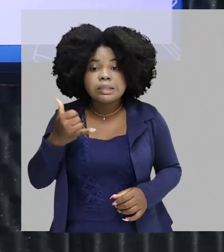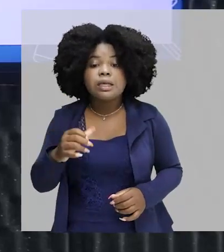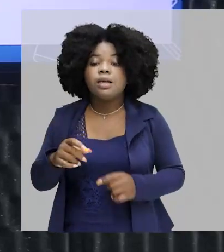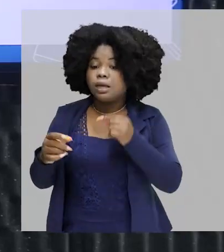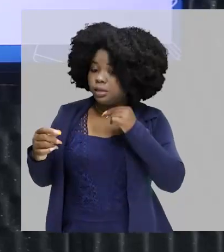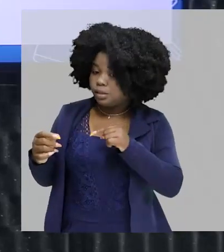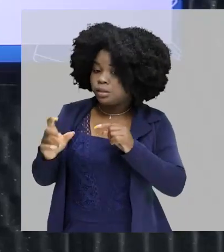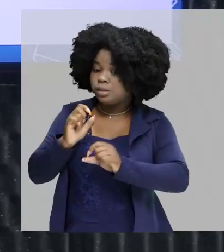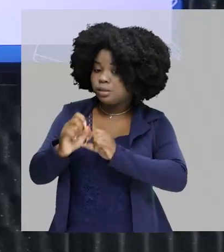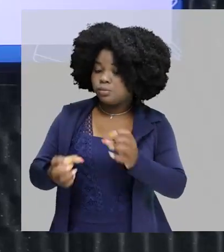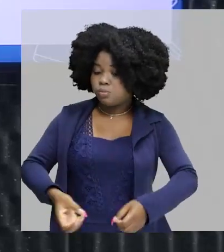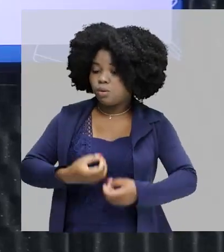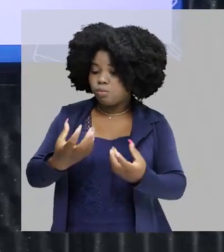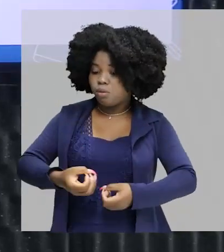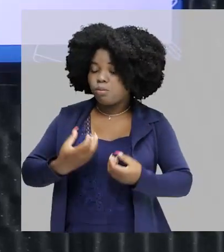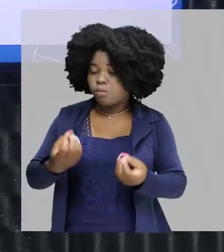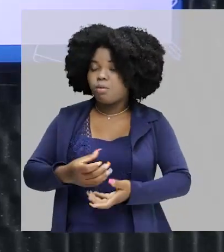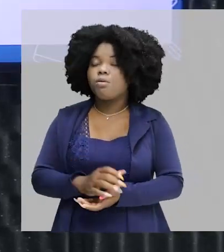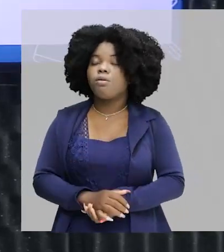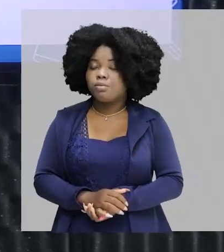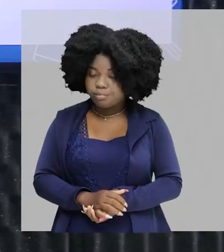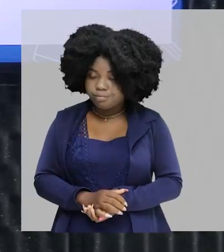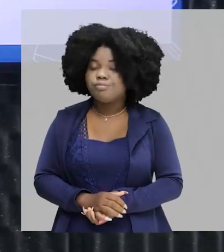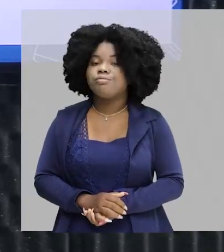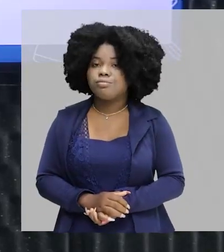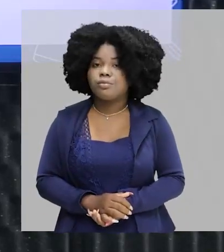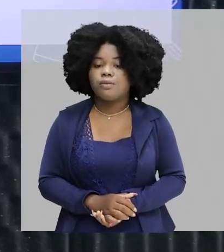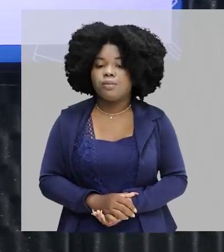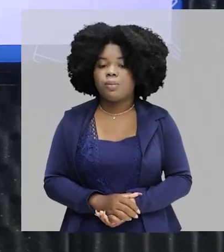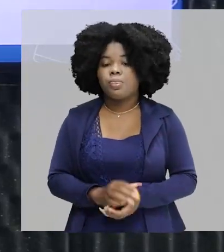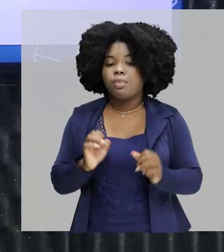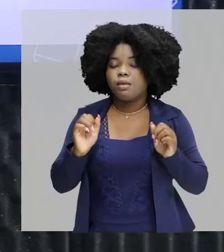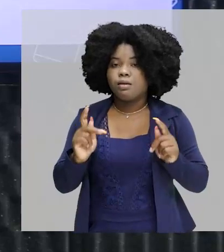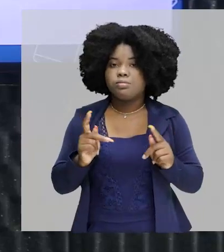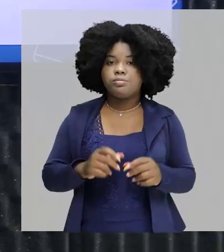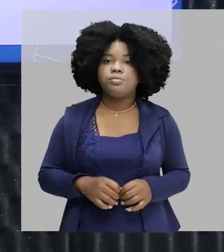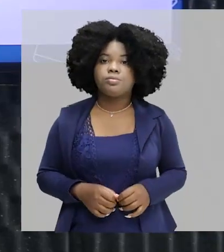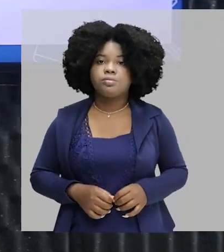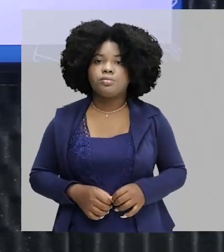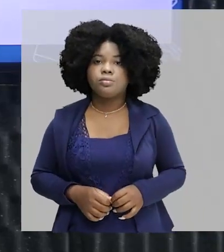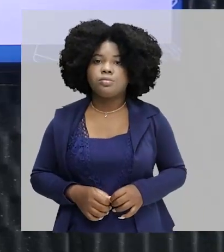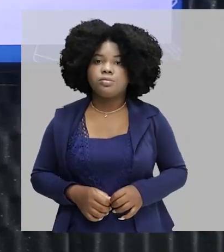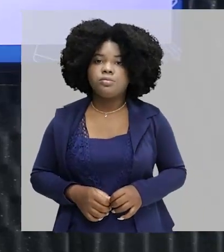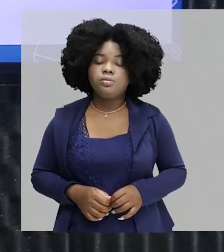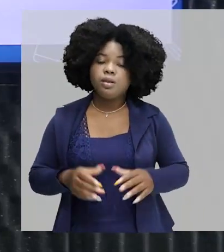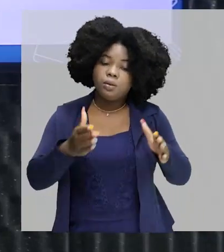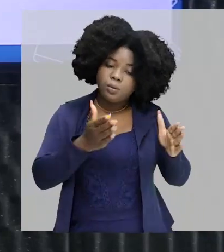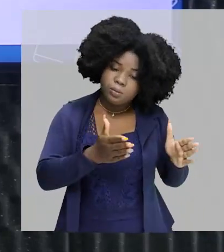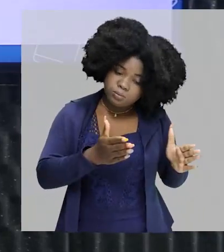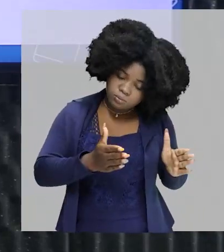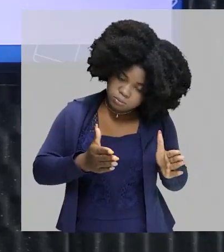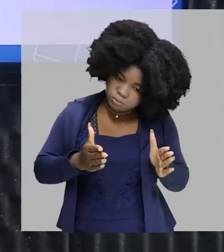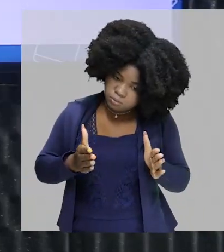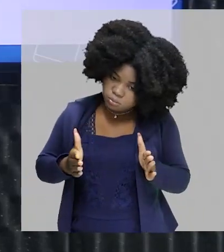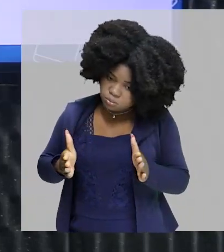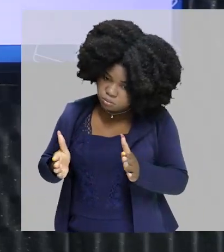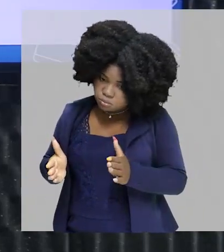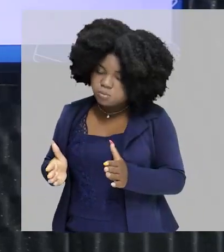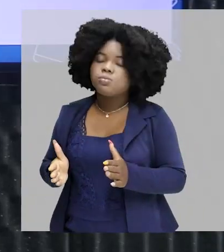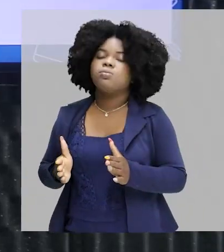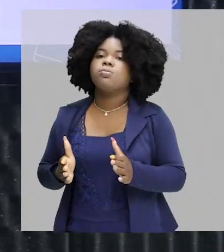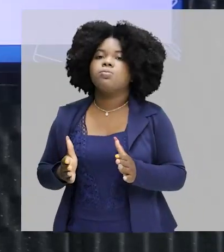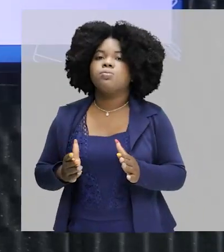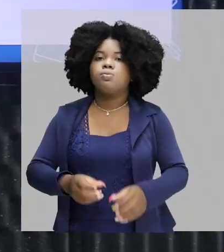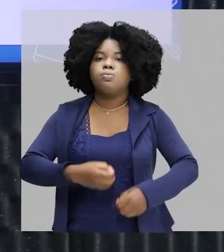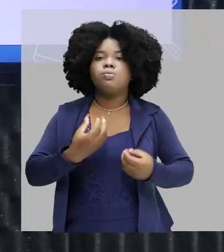vai produzir a energia elétrica, certo? Então, esse processo é um processo